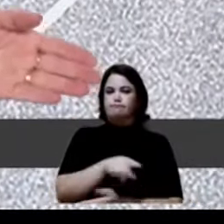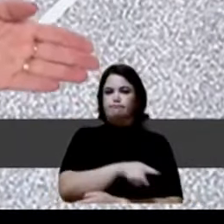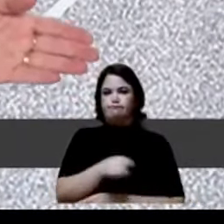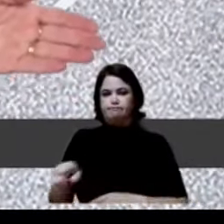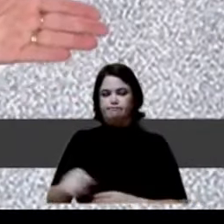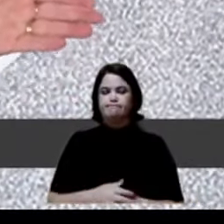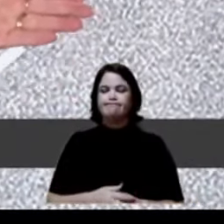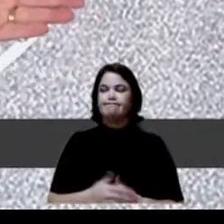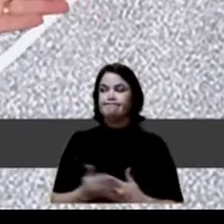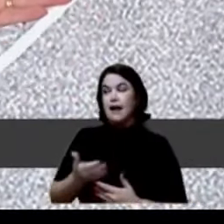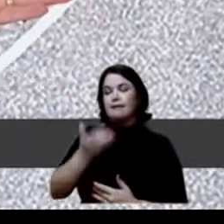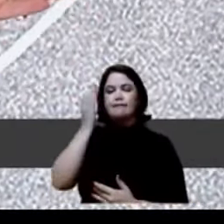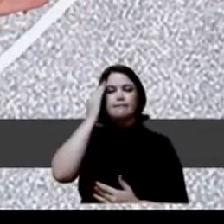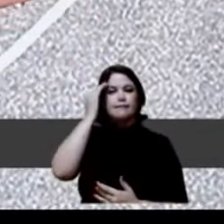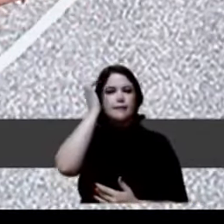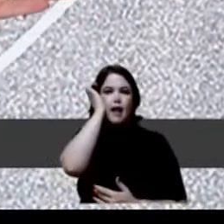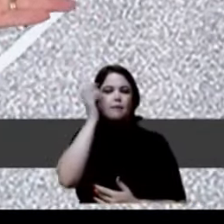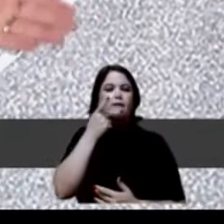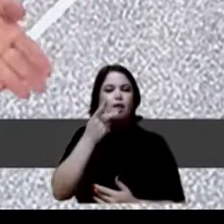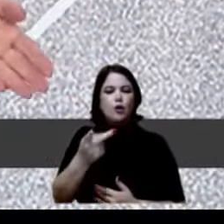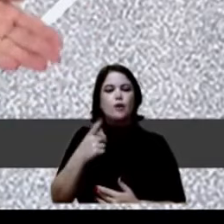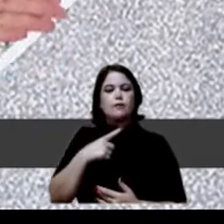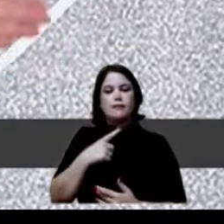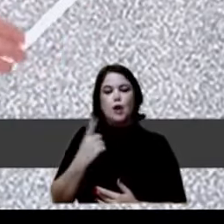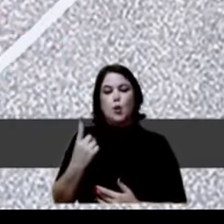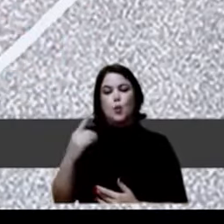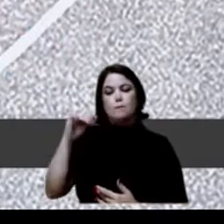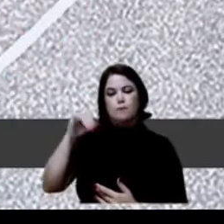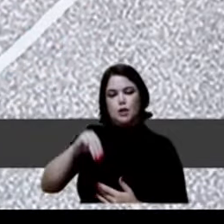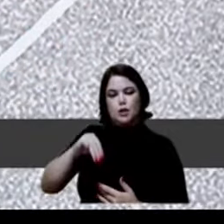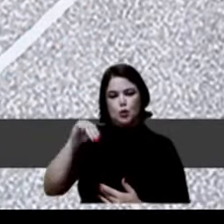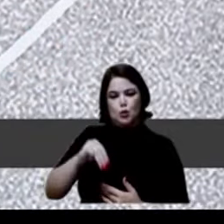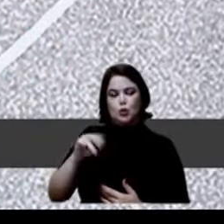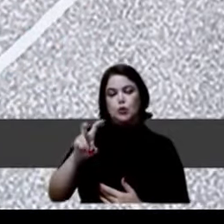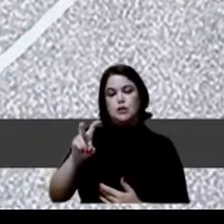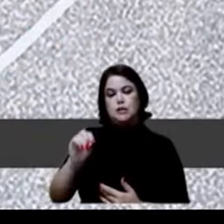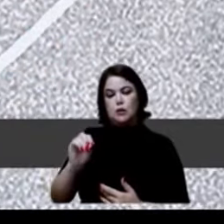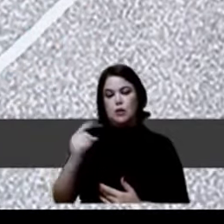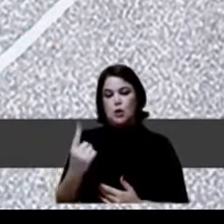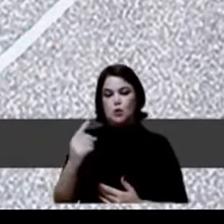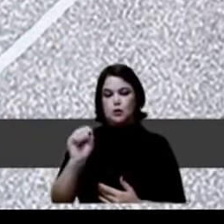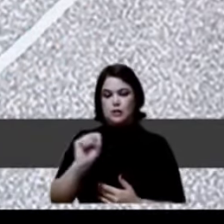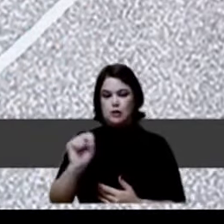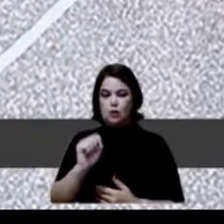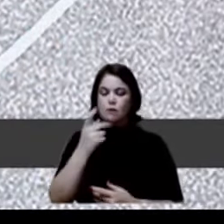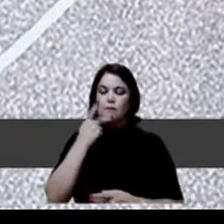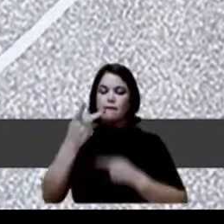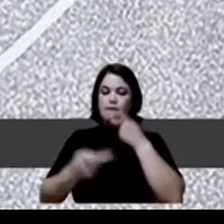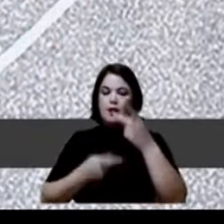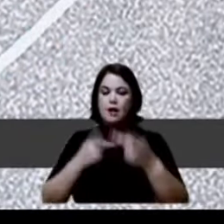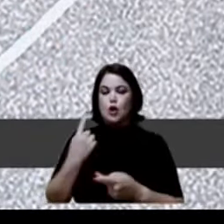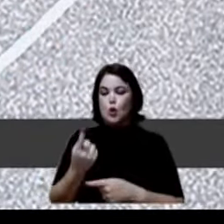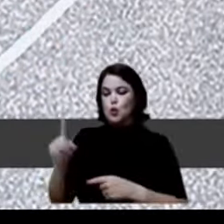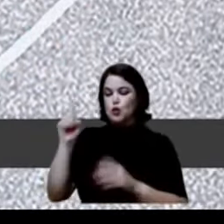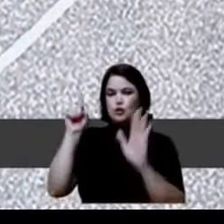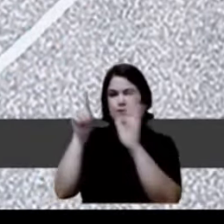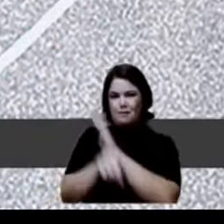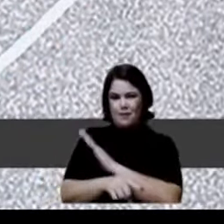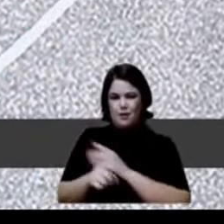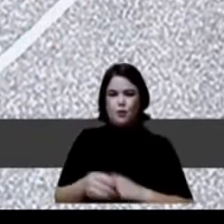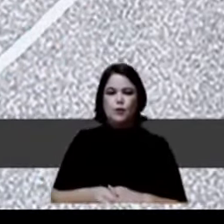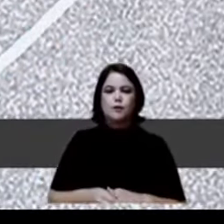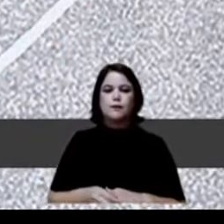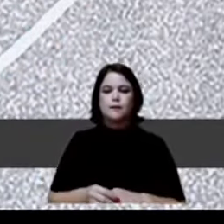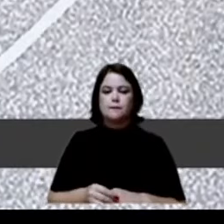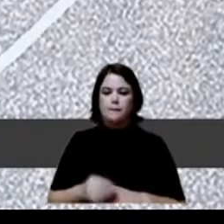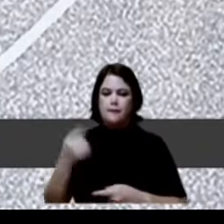Amaral, fazendo agora a colocação, ela tem somente agora 1 minuto e 51 segundos para usar. A gente está na última pergunta do